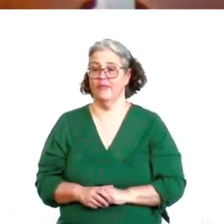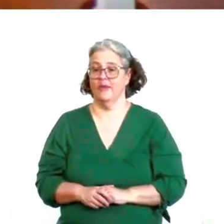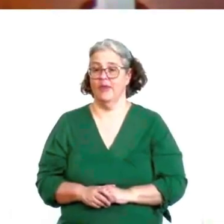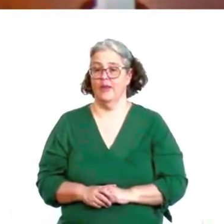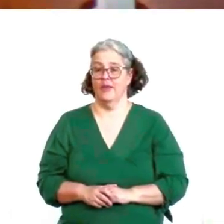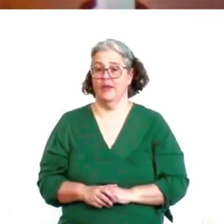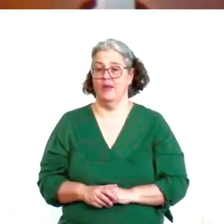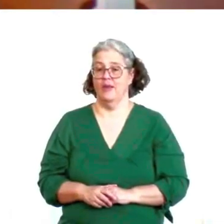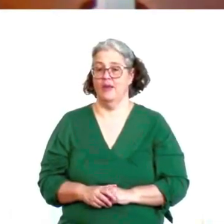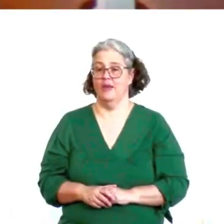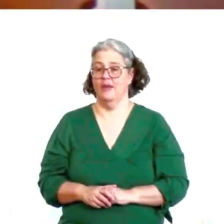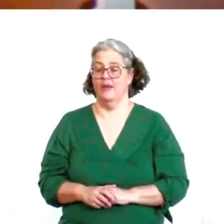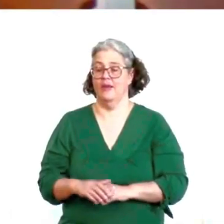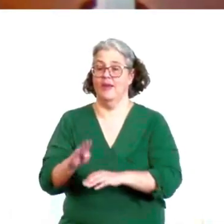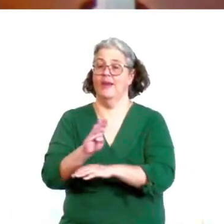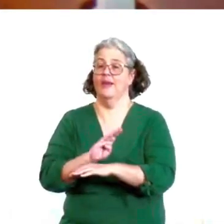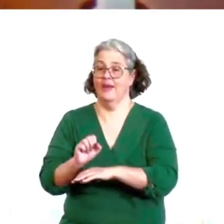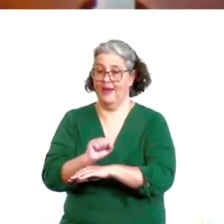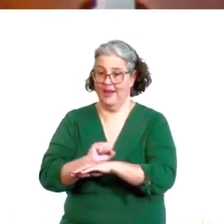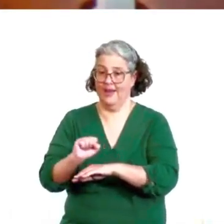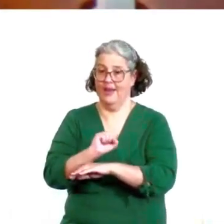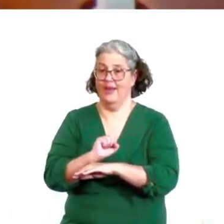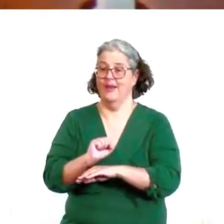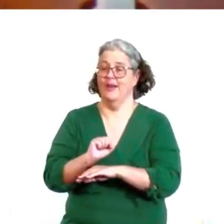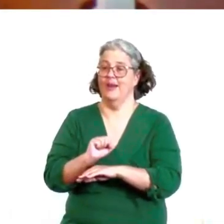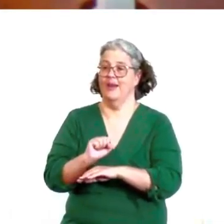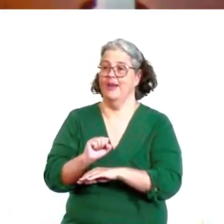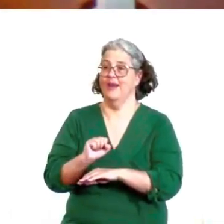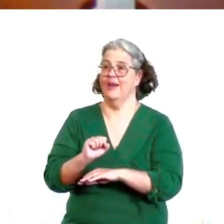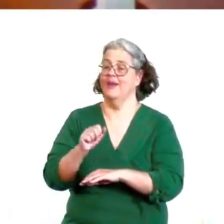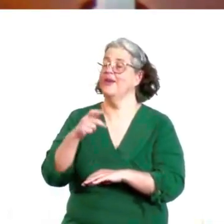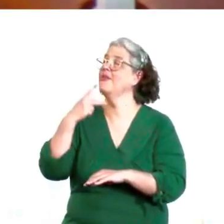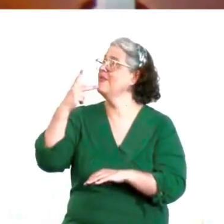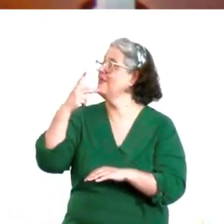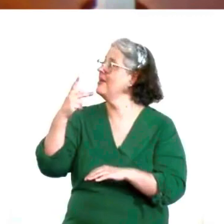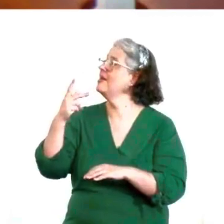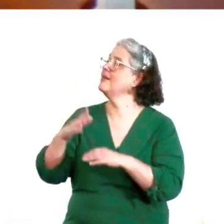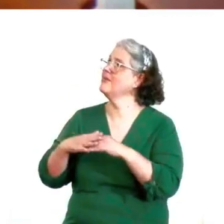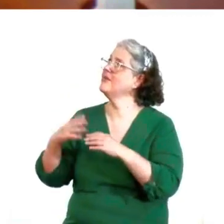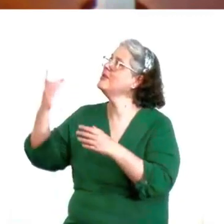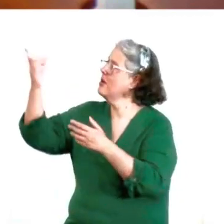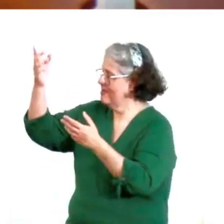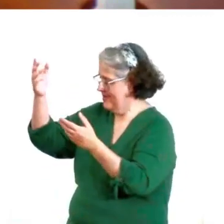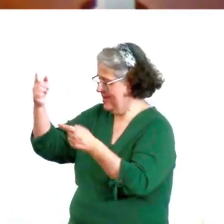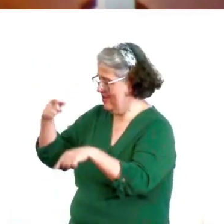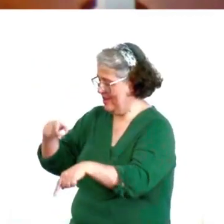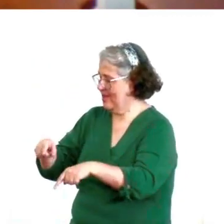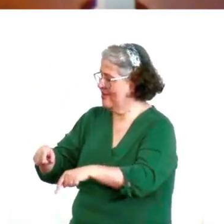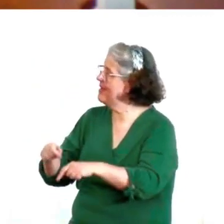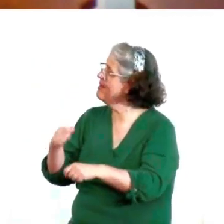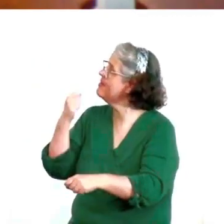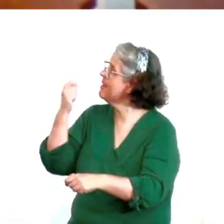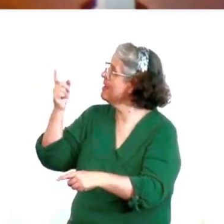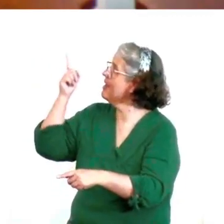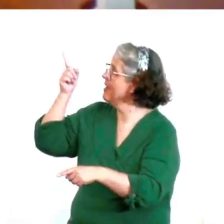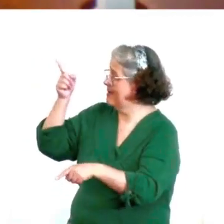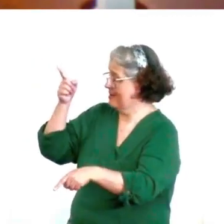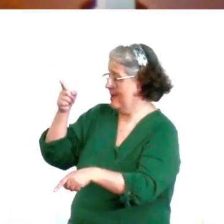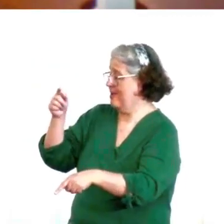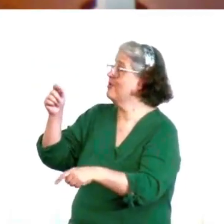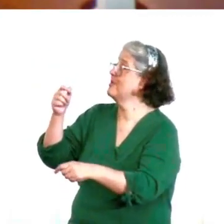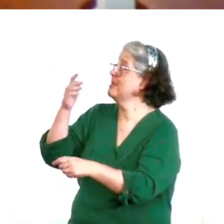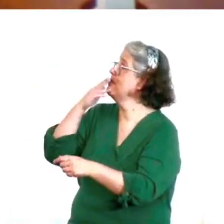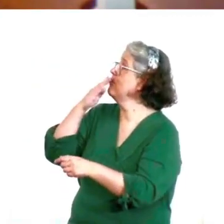E Abrão fez isso, reivindicando para si, para Deus, a terra que Deus